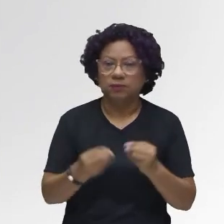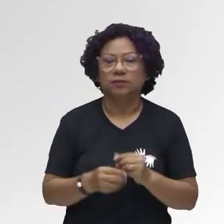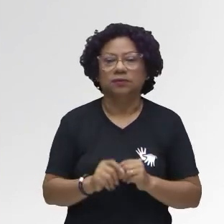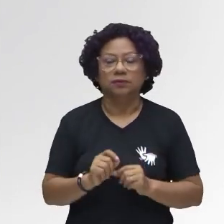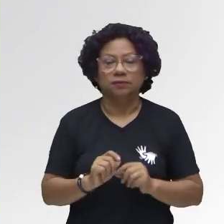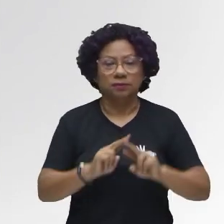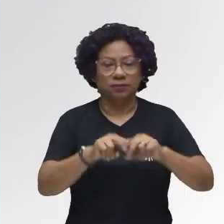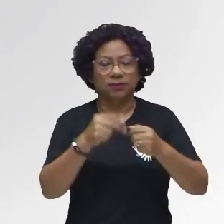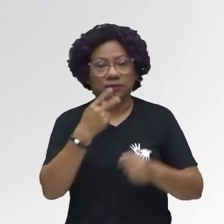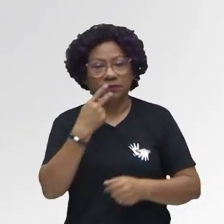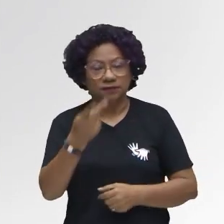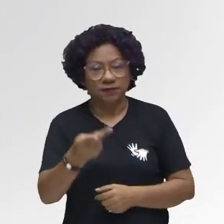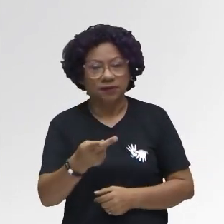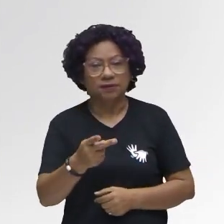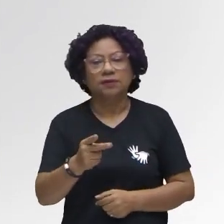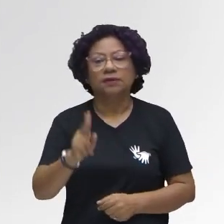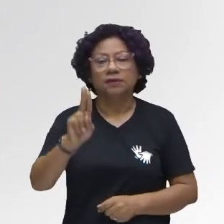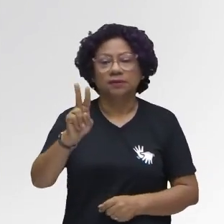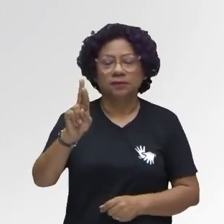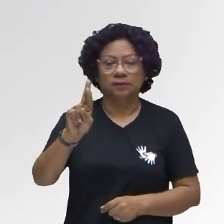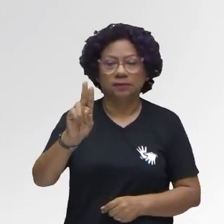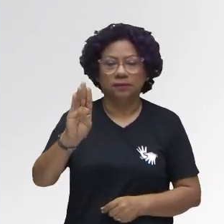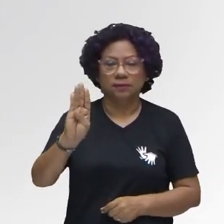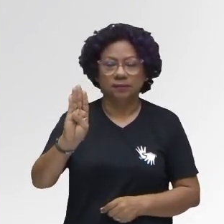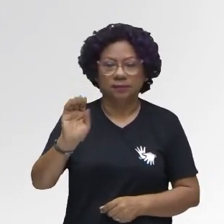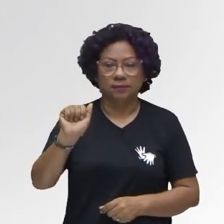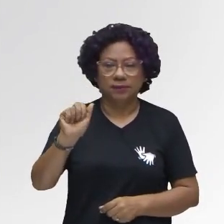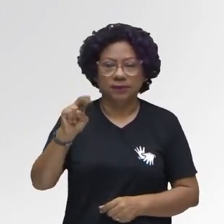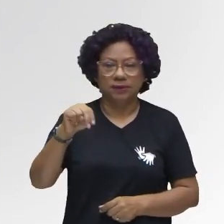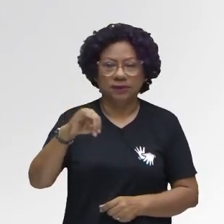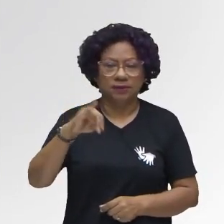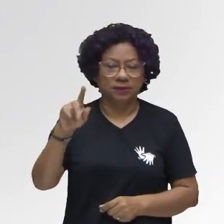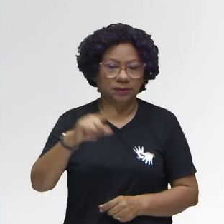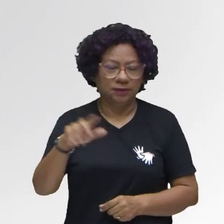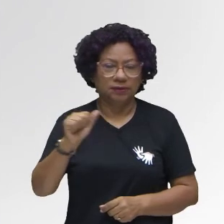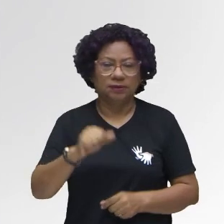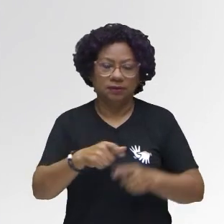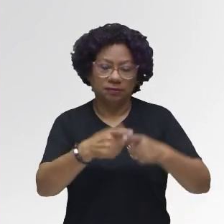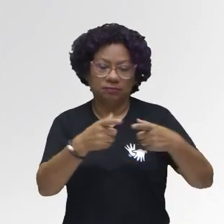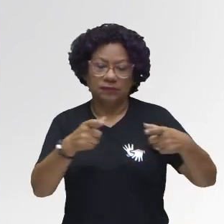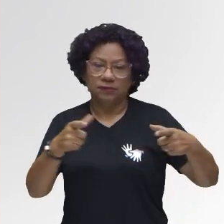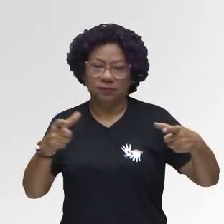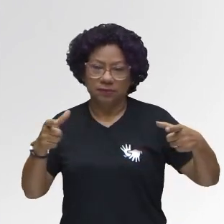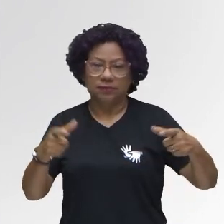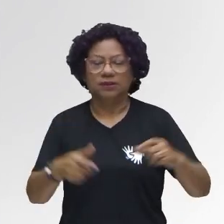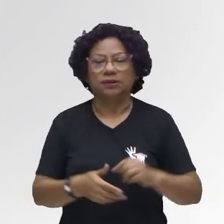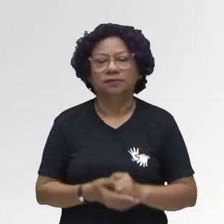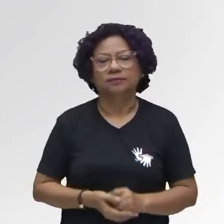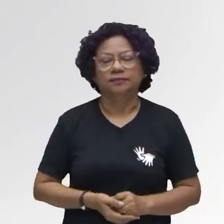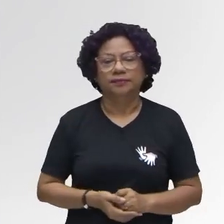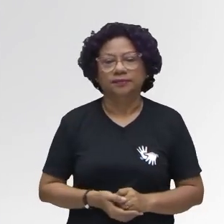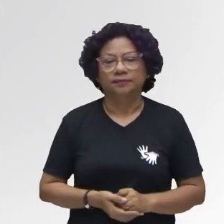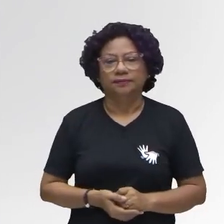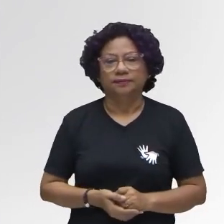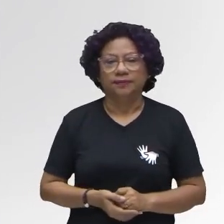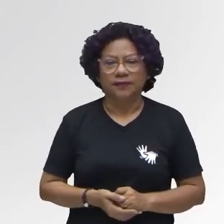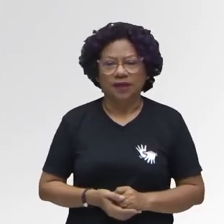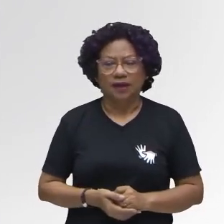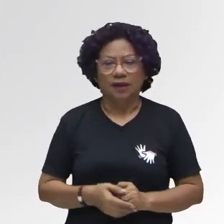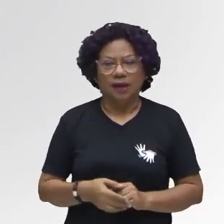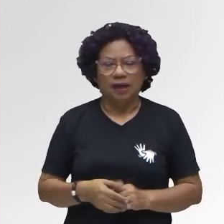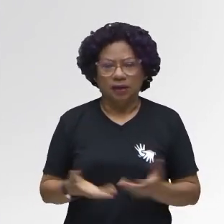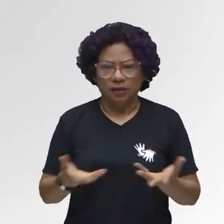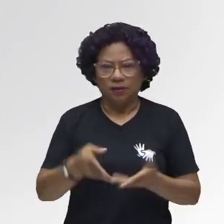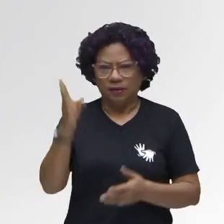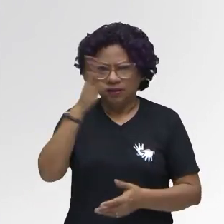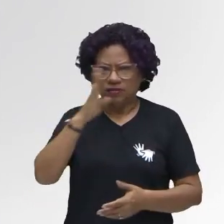ocorrendo. Então, hoje, a população do Brasil já não é mais urbana, ou já não é mais rural, é